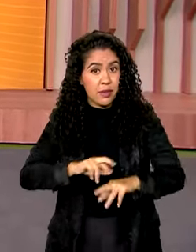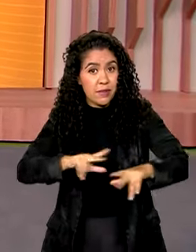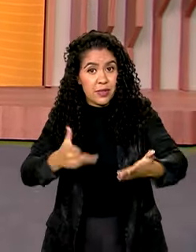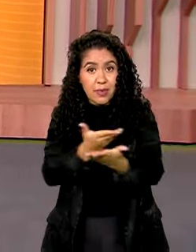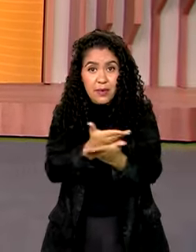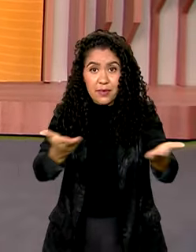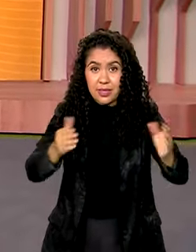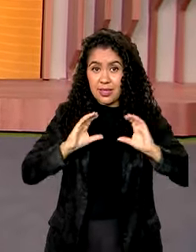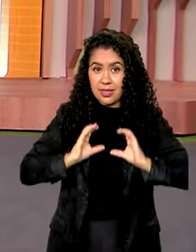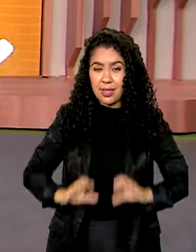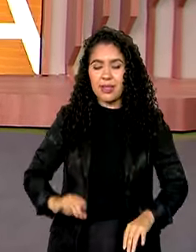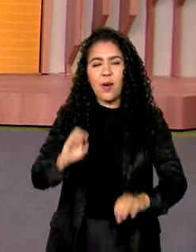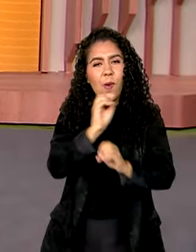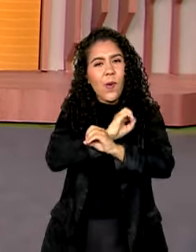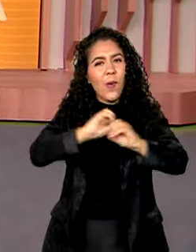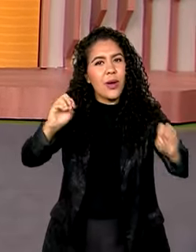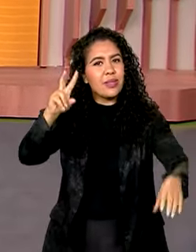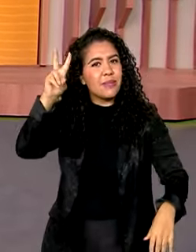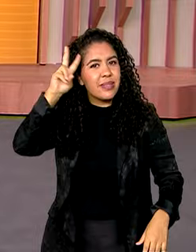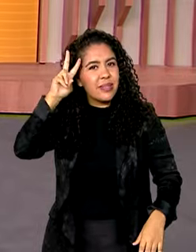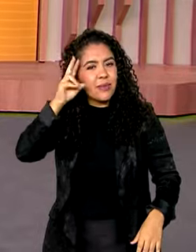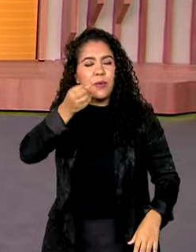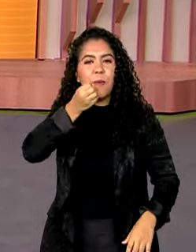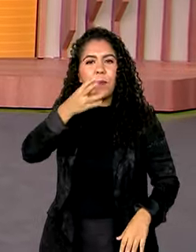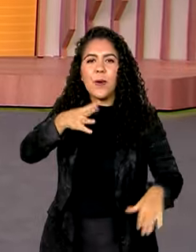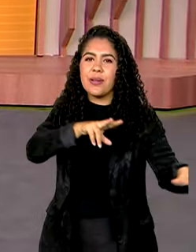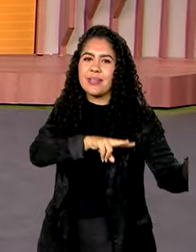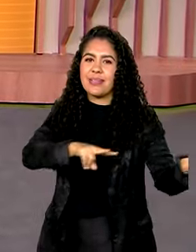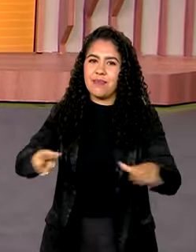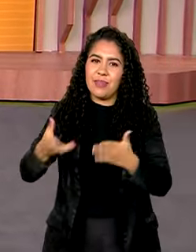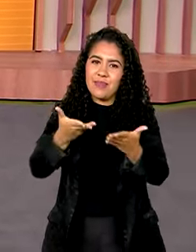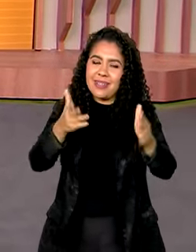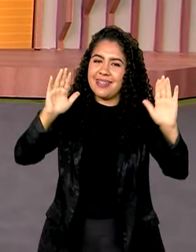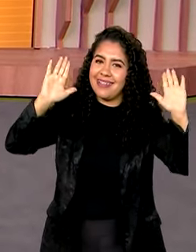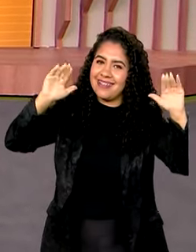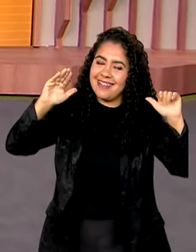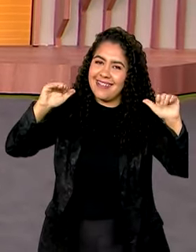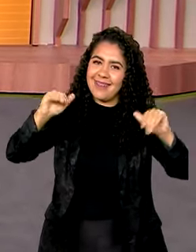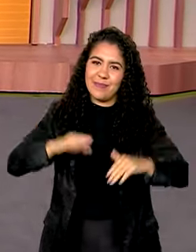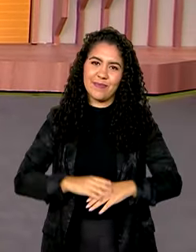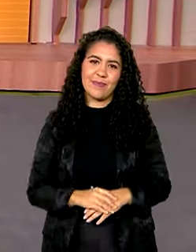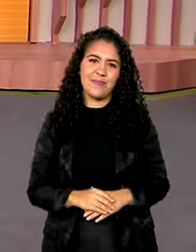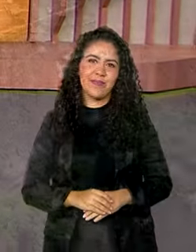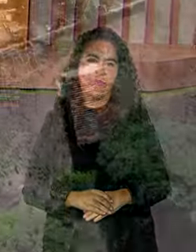você, cidadão. Uma ótima segunda-feira, uma boa semana, até amanhã, tchau.